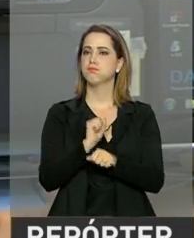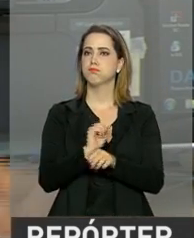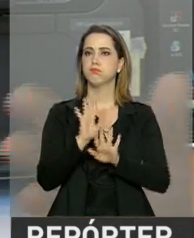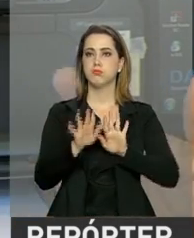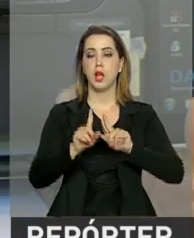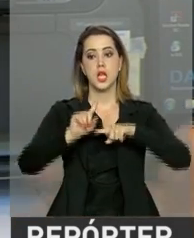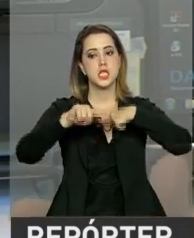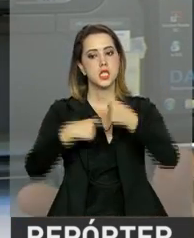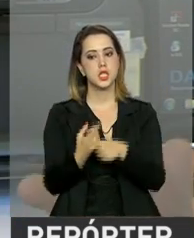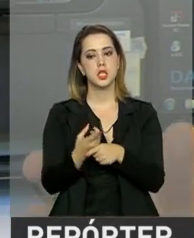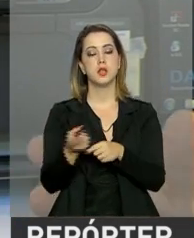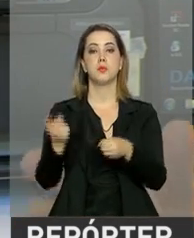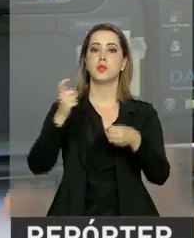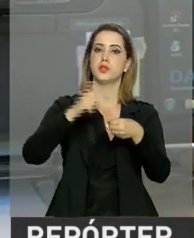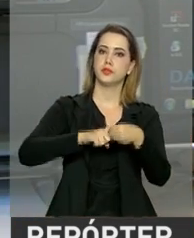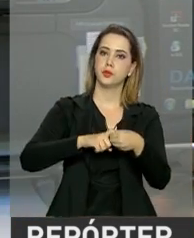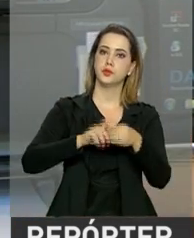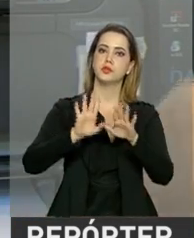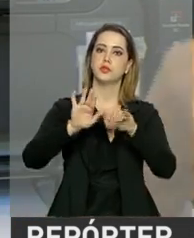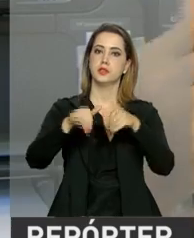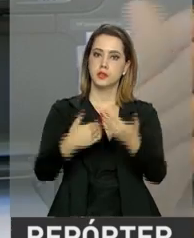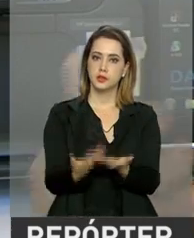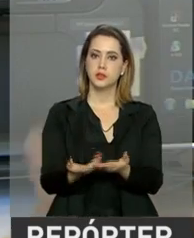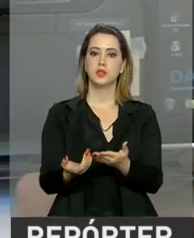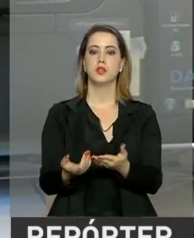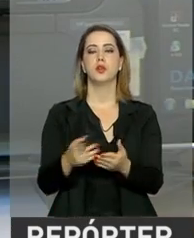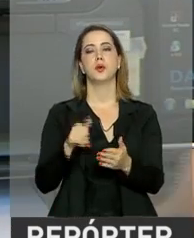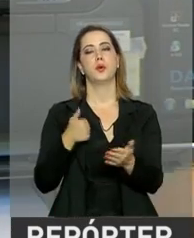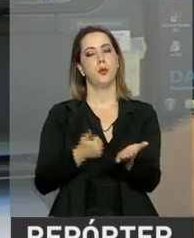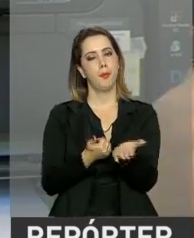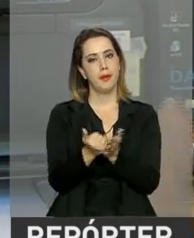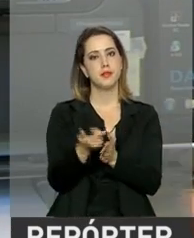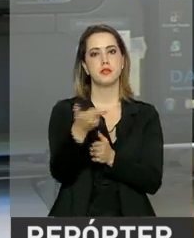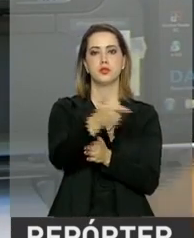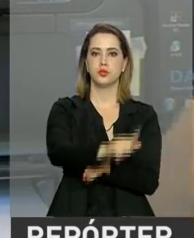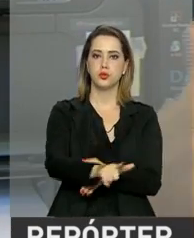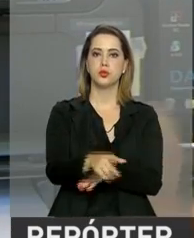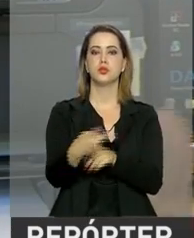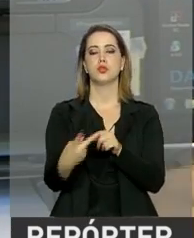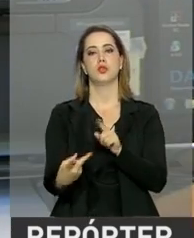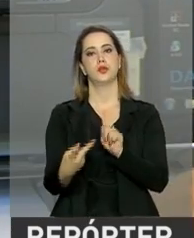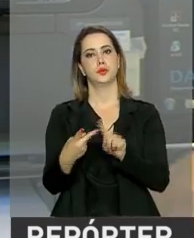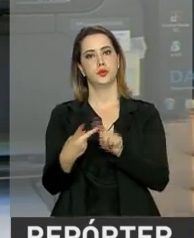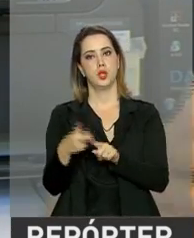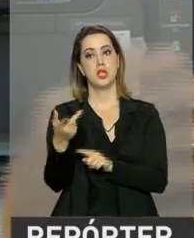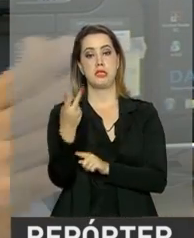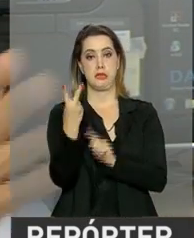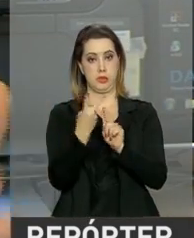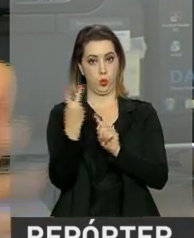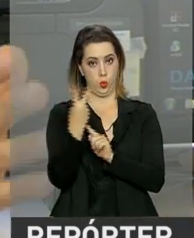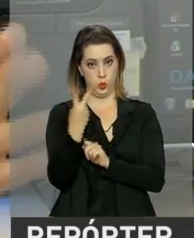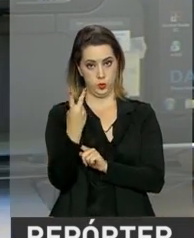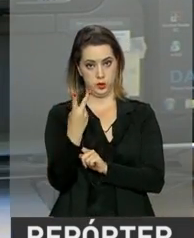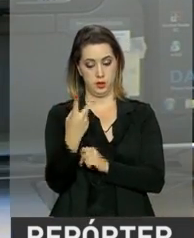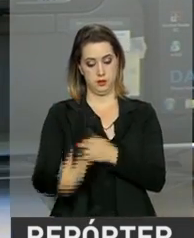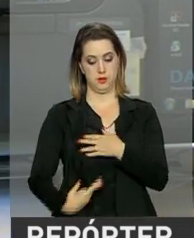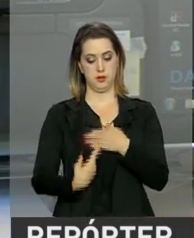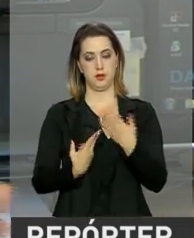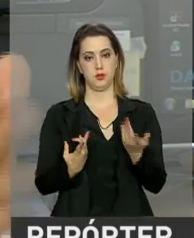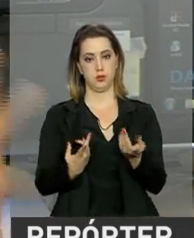e depois voltar ao trabalho e aí sim voltar para a fila para ser internado e operar de novo. Quando você faz